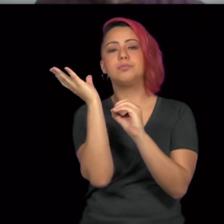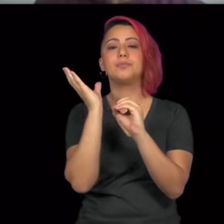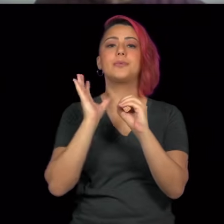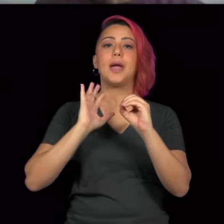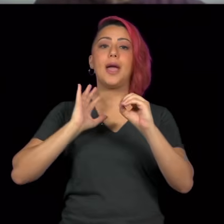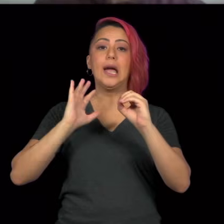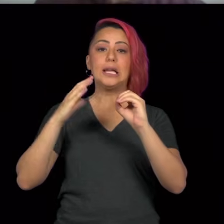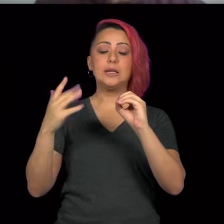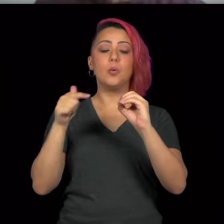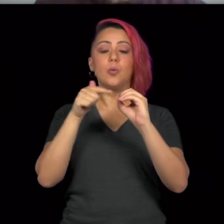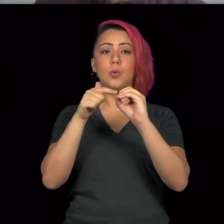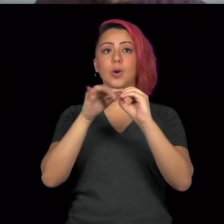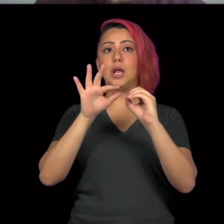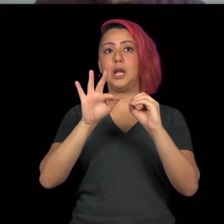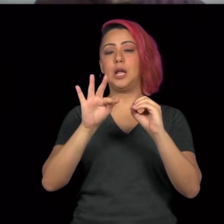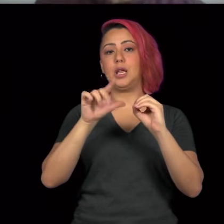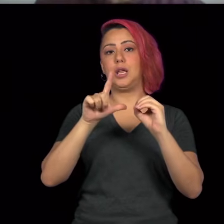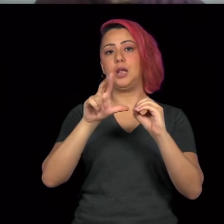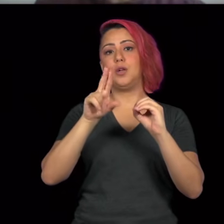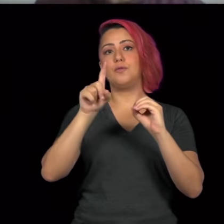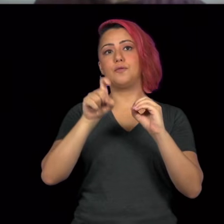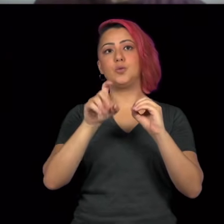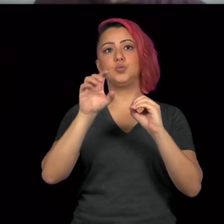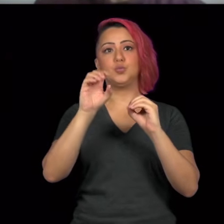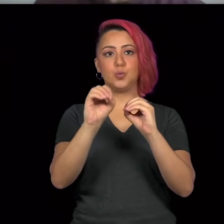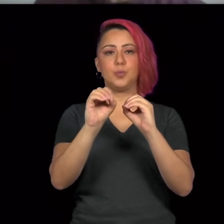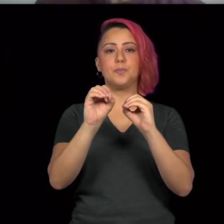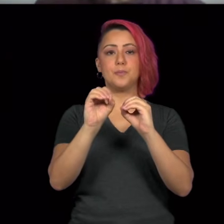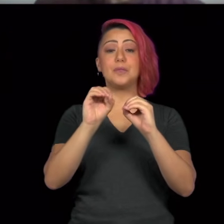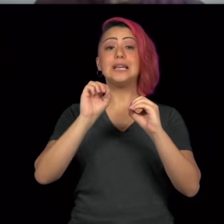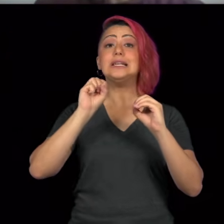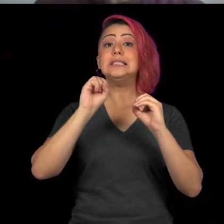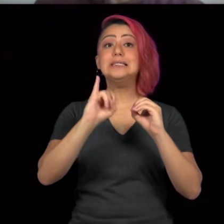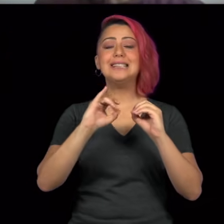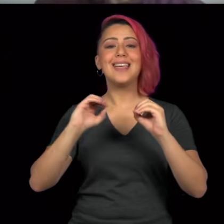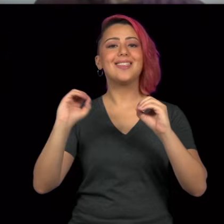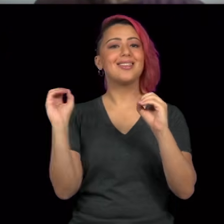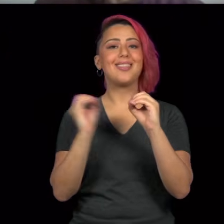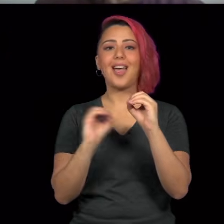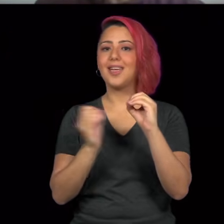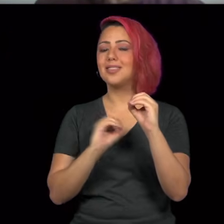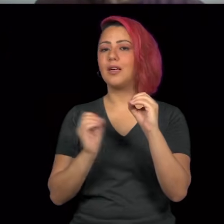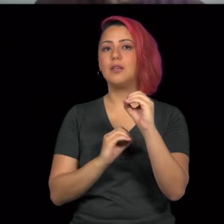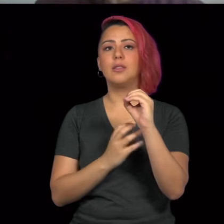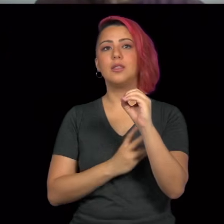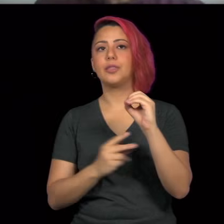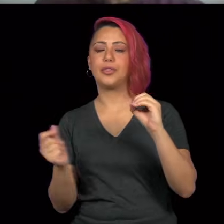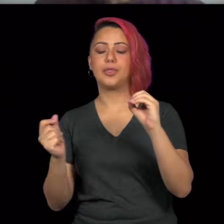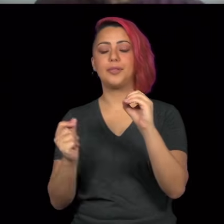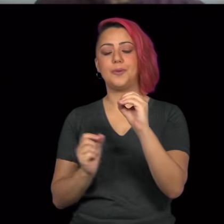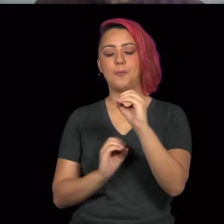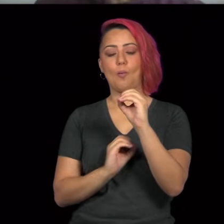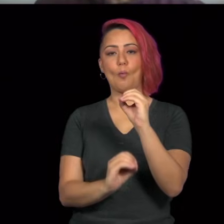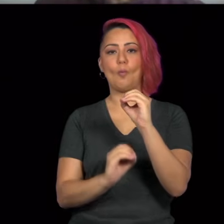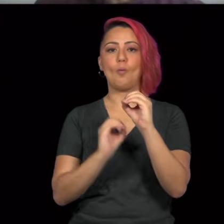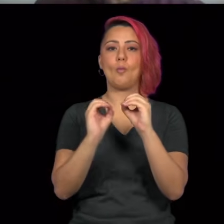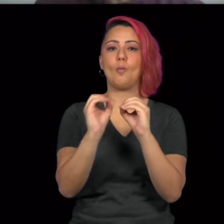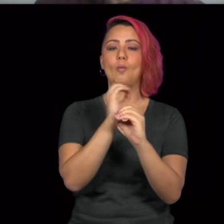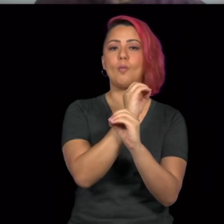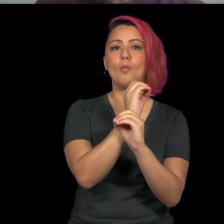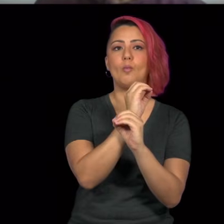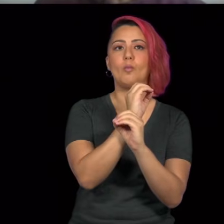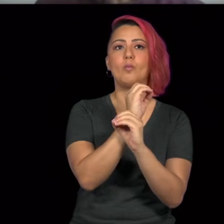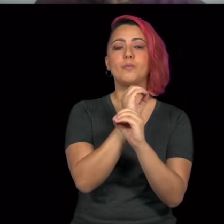de corrente, e 0 quando isso não acontece. Então, se o sinal do coletor for ligado à Terra pelo transmissor, o sinal de saída